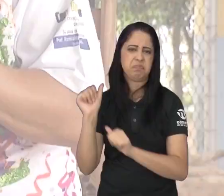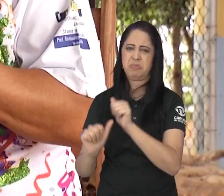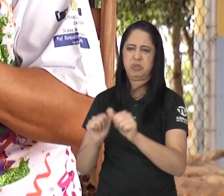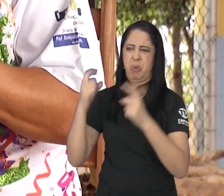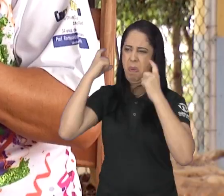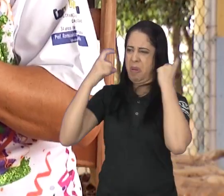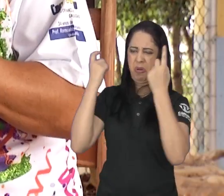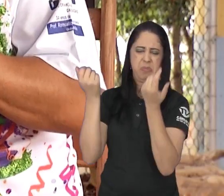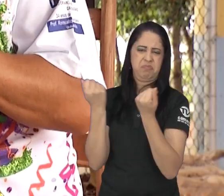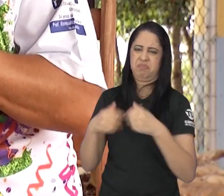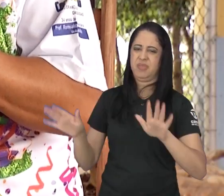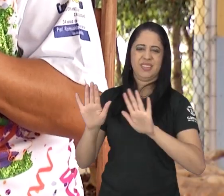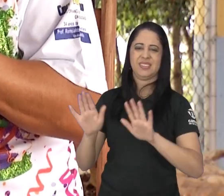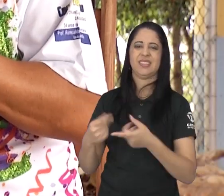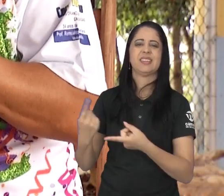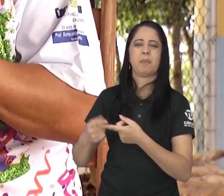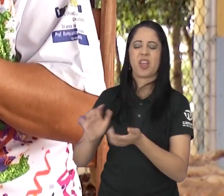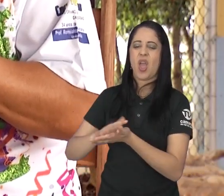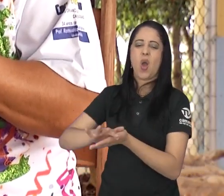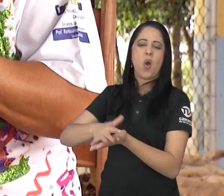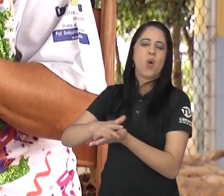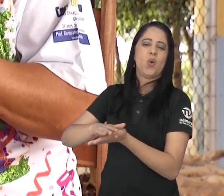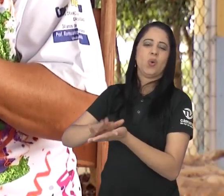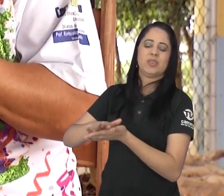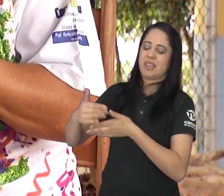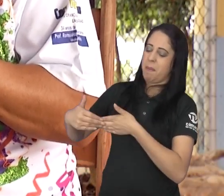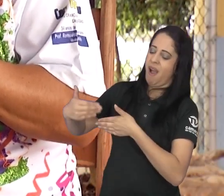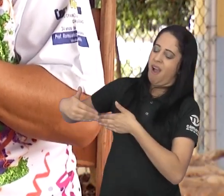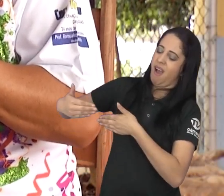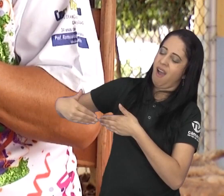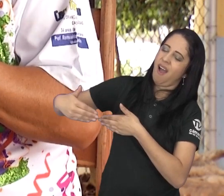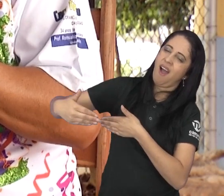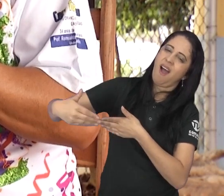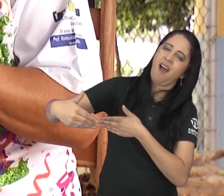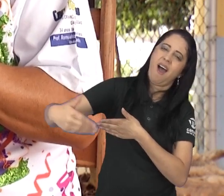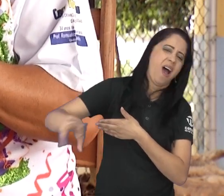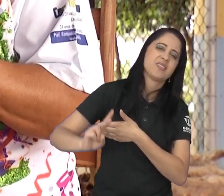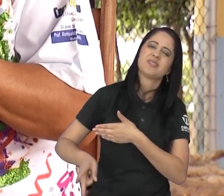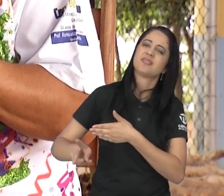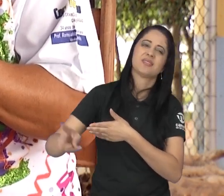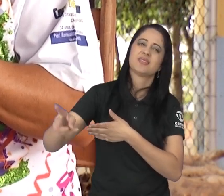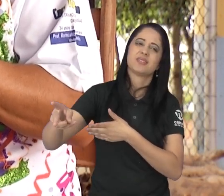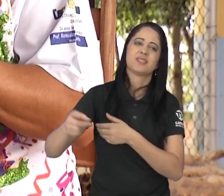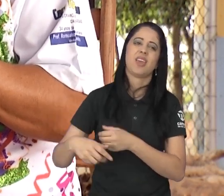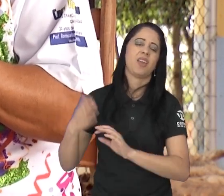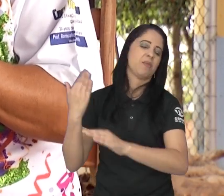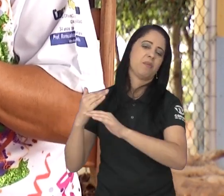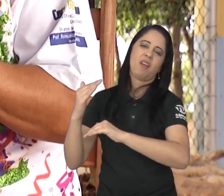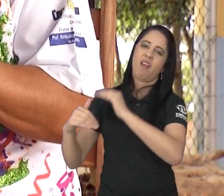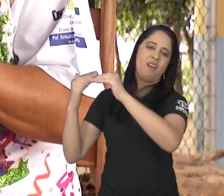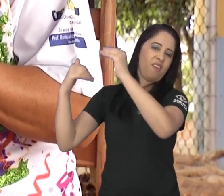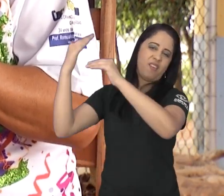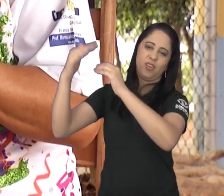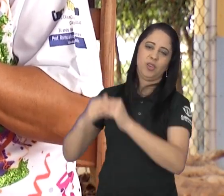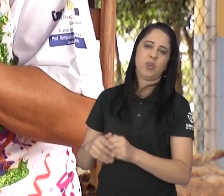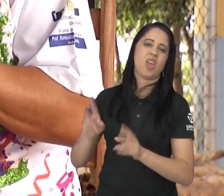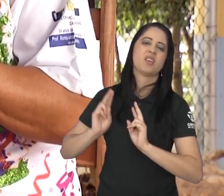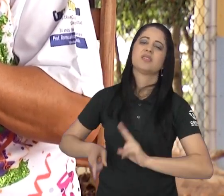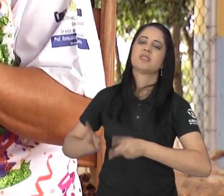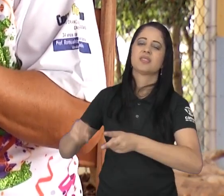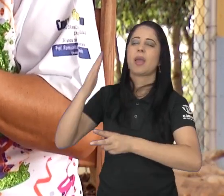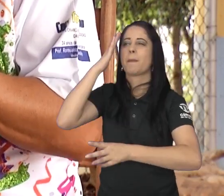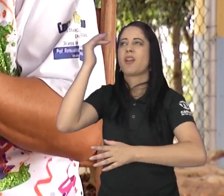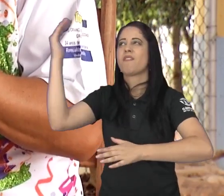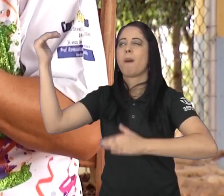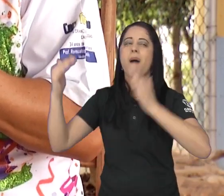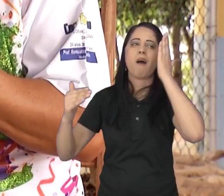preocupação. Agora não morre mais, agora já era, já vai só florir todo ano e... Para mim o samba daqui para frente só vai brilhar com